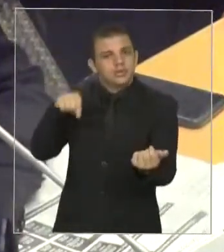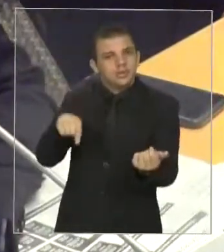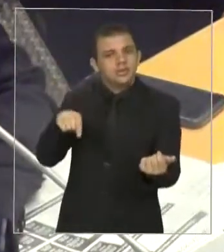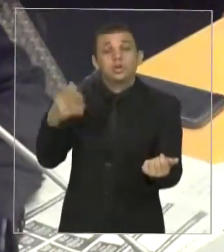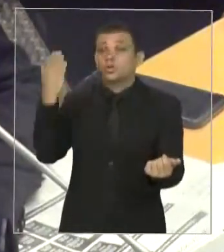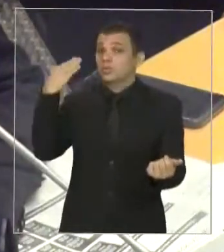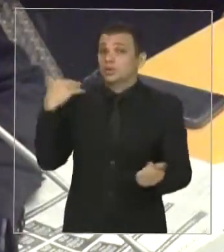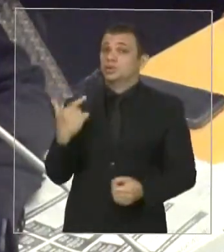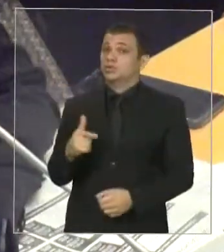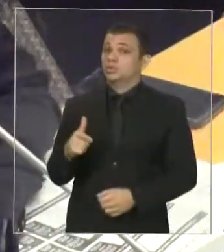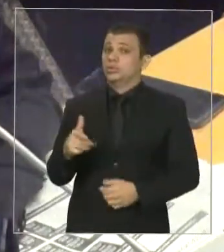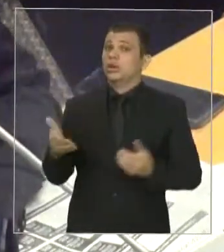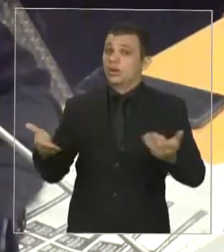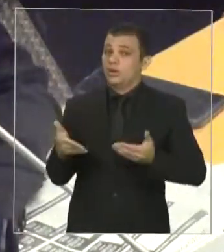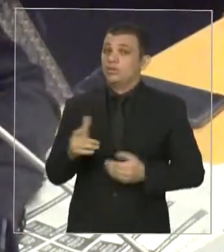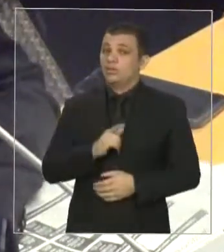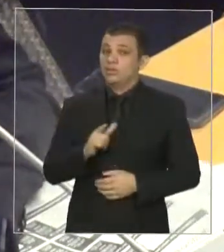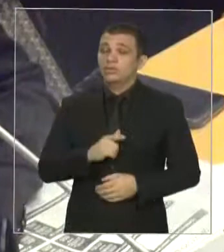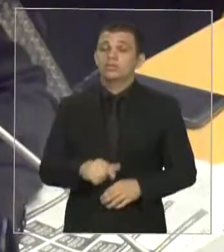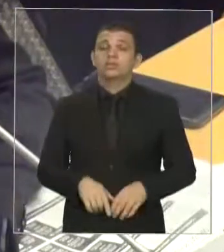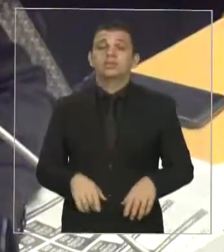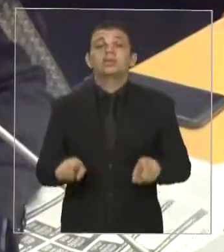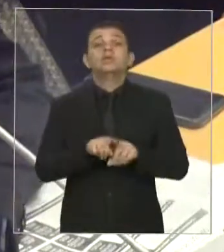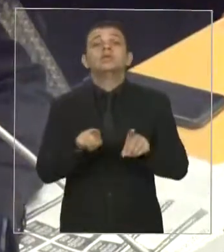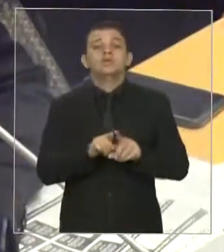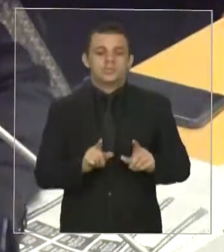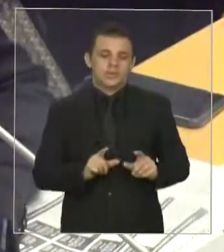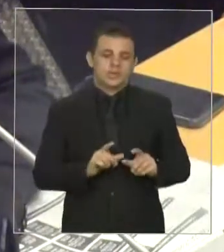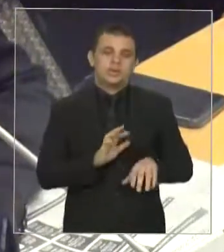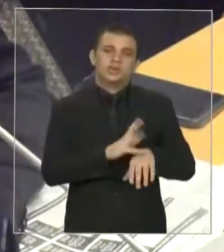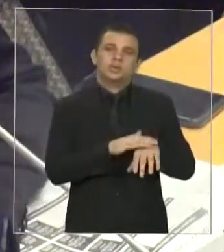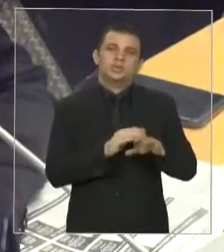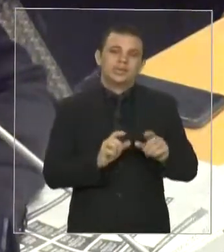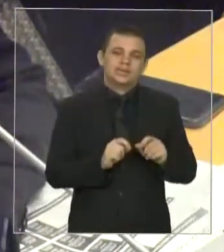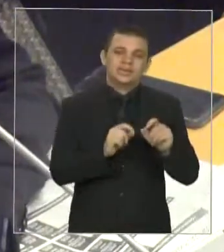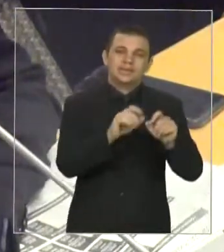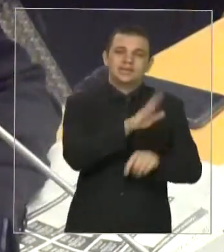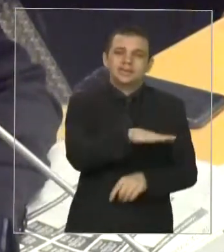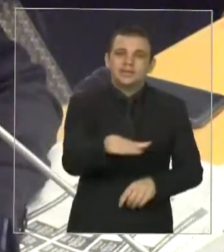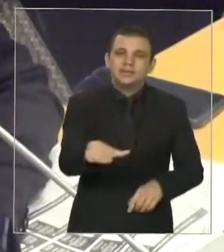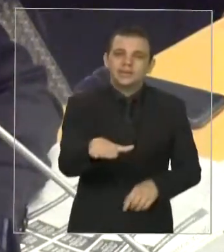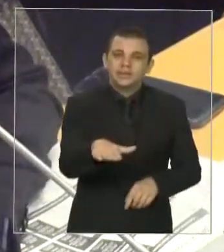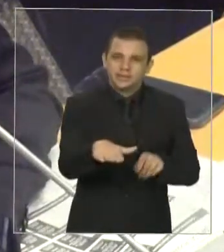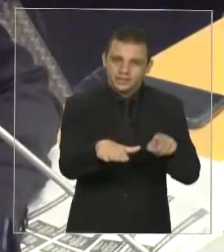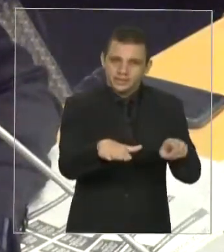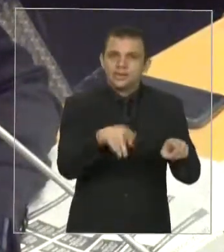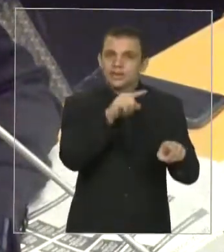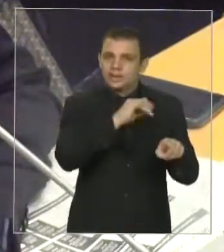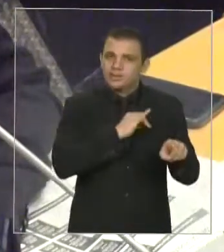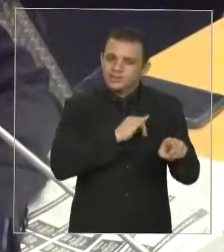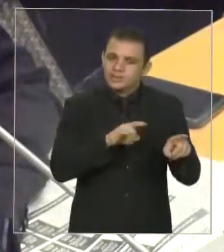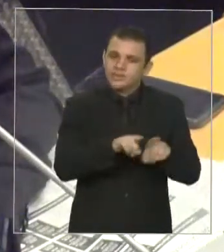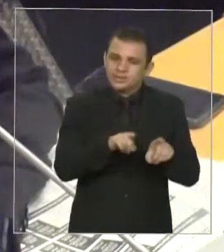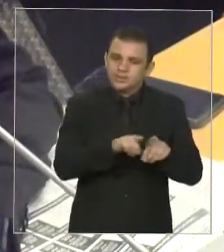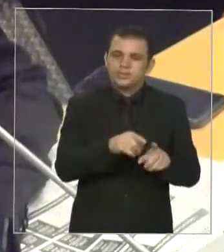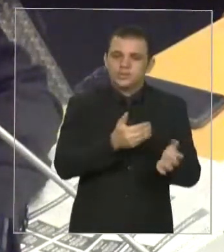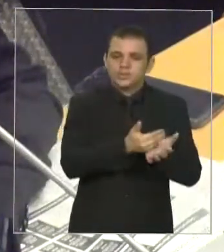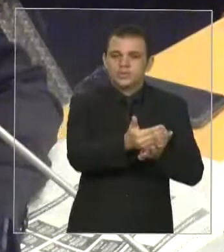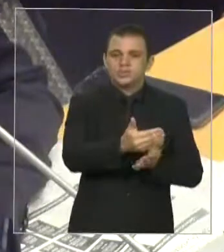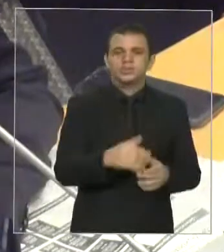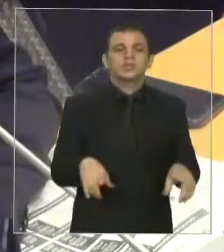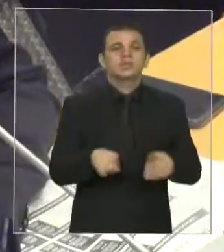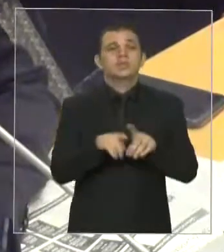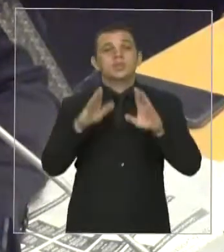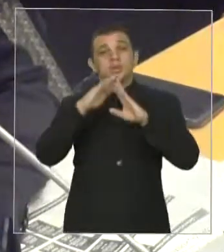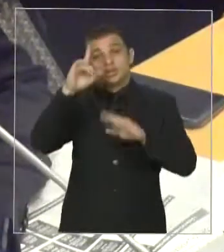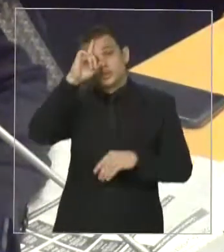está no serviço de oncologia infantil, por exemplo, em Imperatriz, que já está em fase de implantação. A mudança está no Hospital do Servidor, que